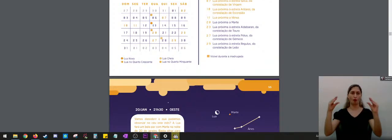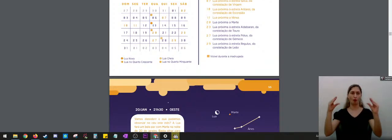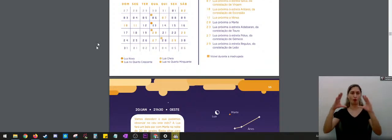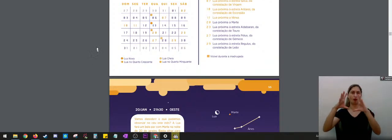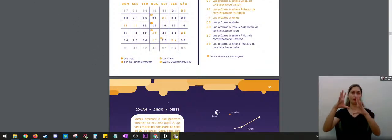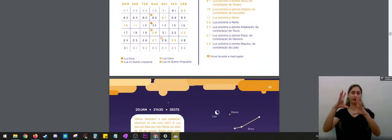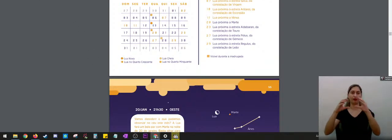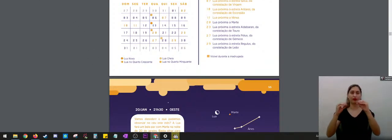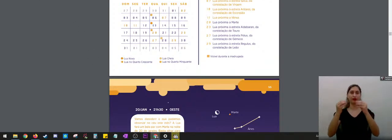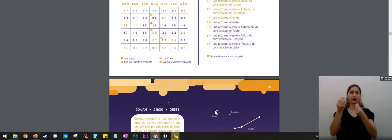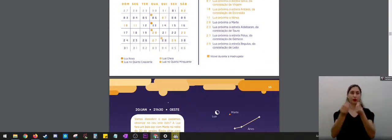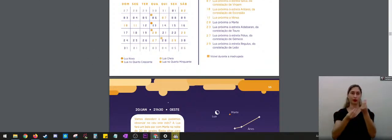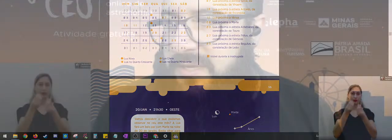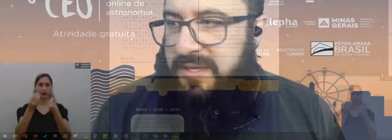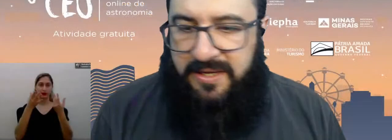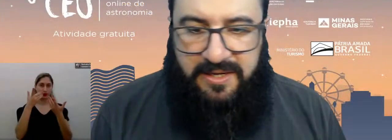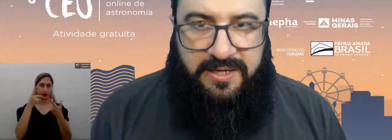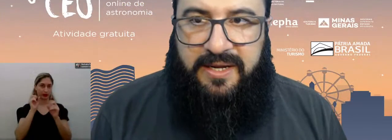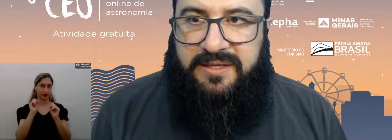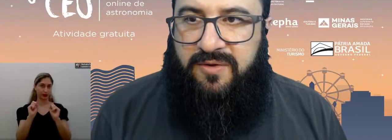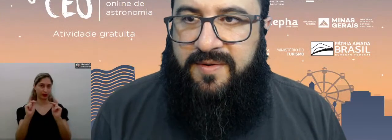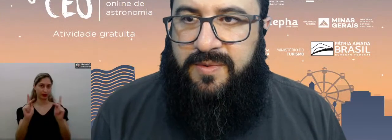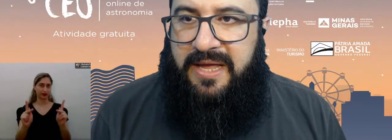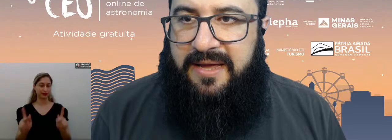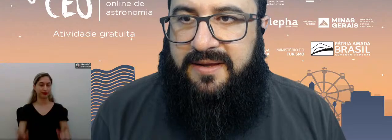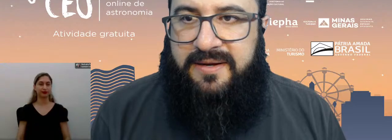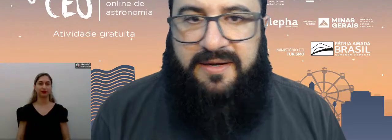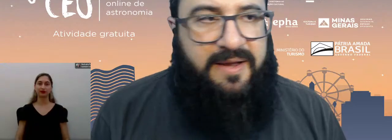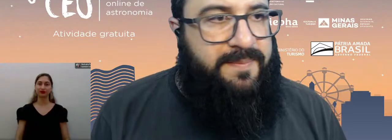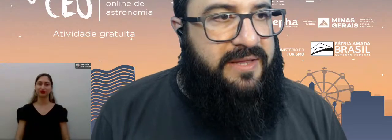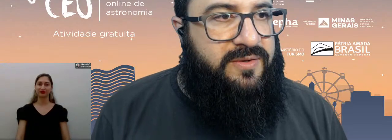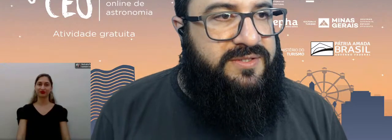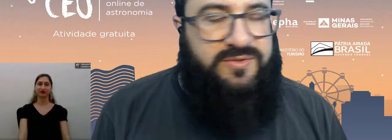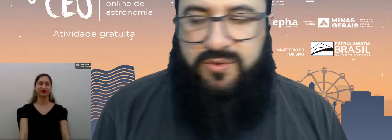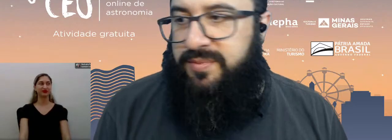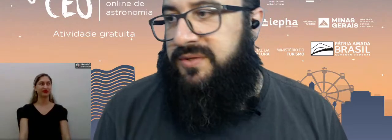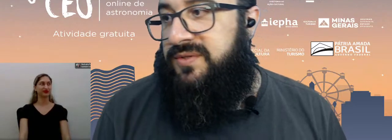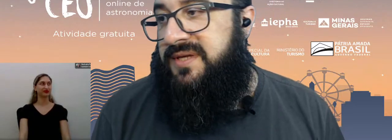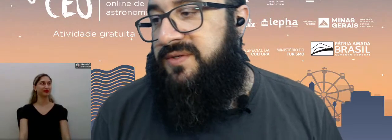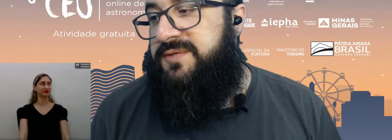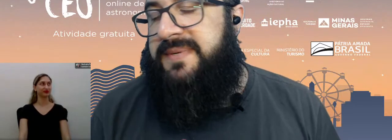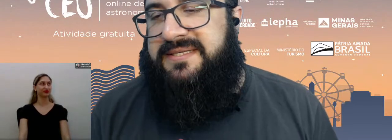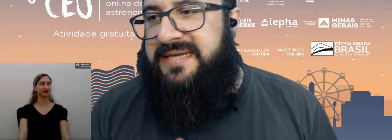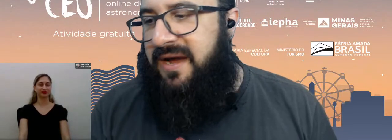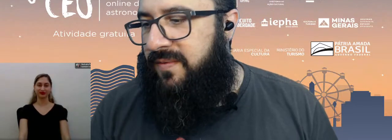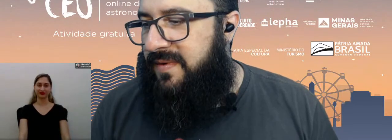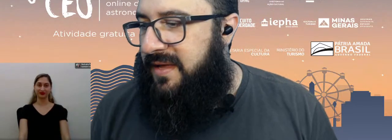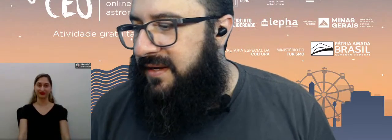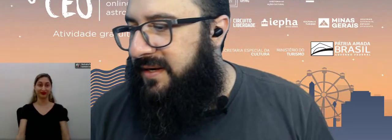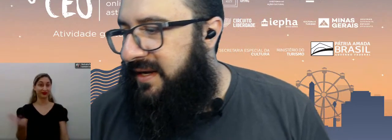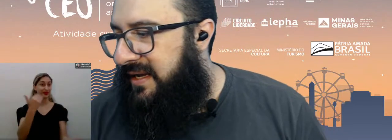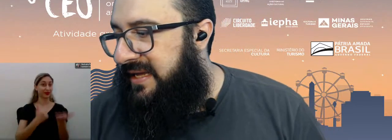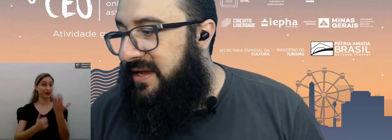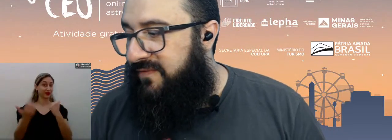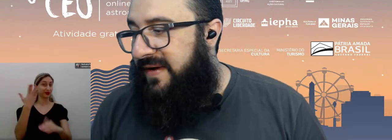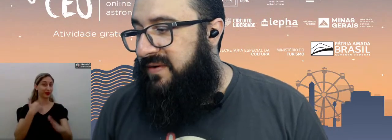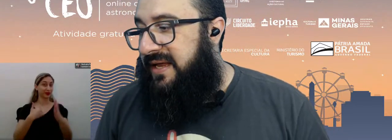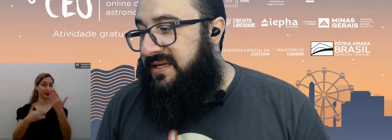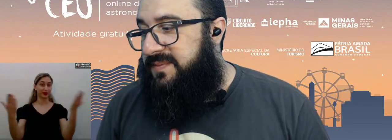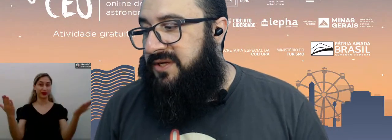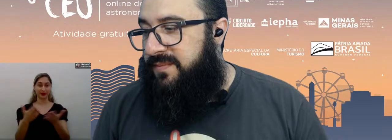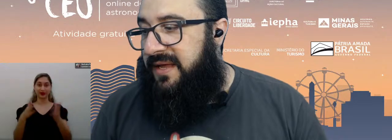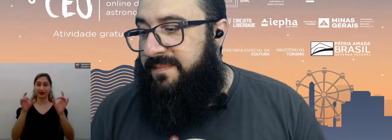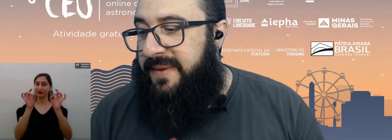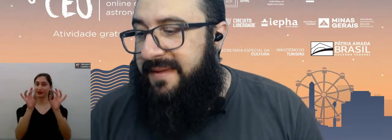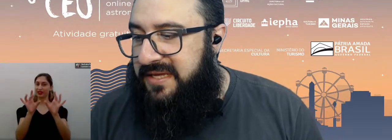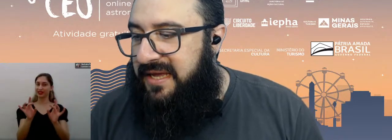tranquilo Ok então vamos lá né Para nossa descobrindo o céu especial né e